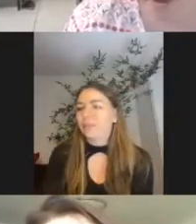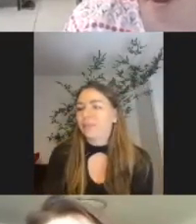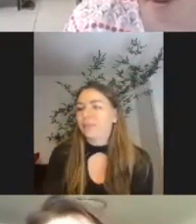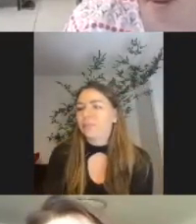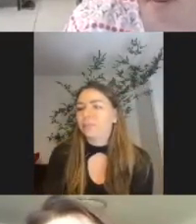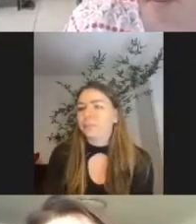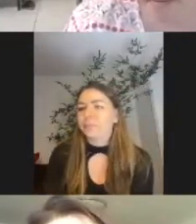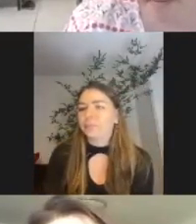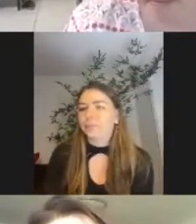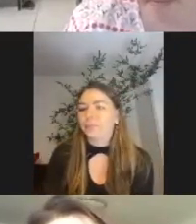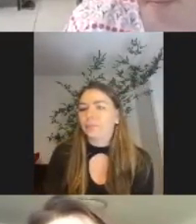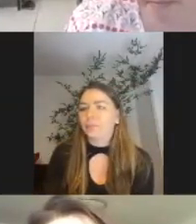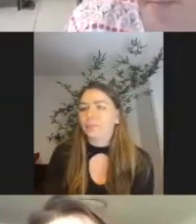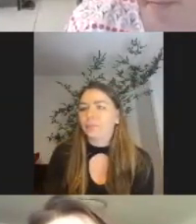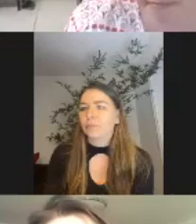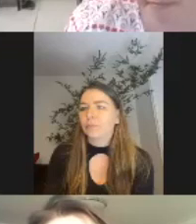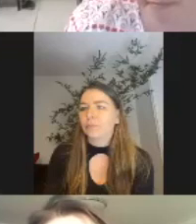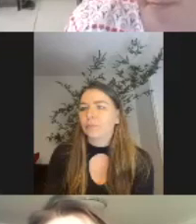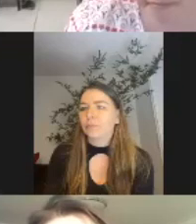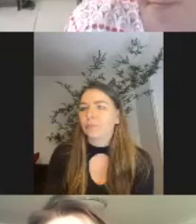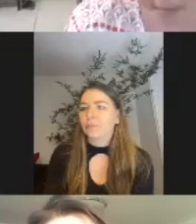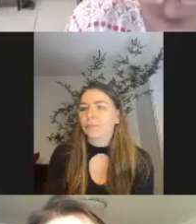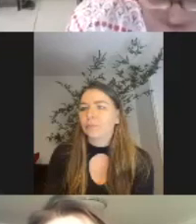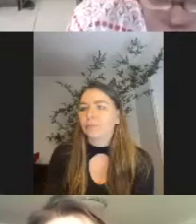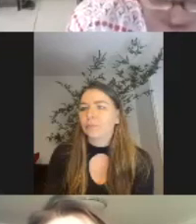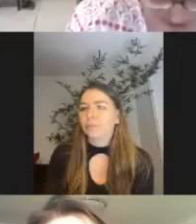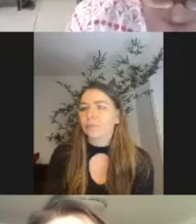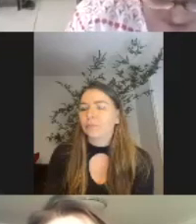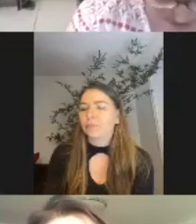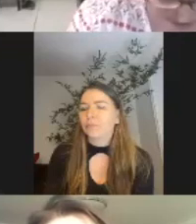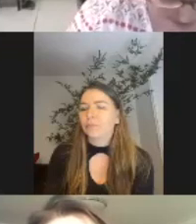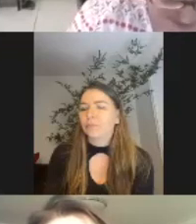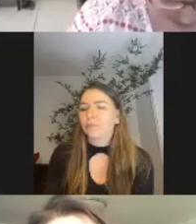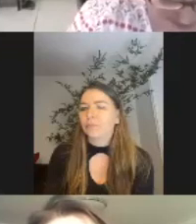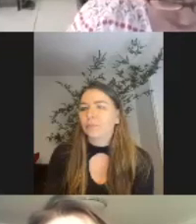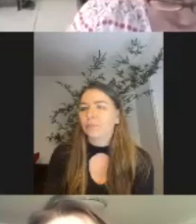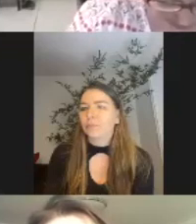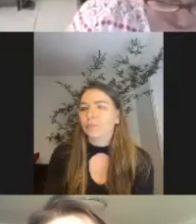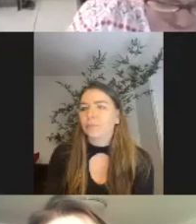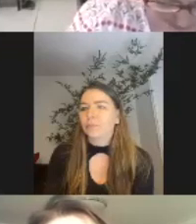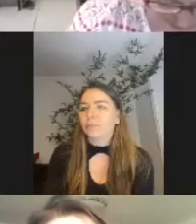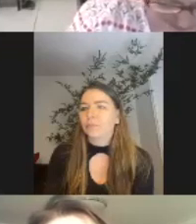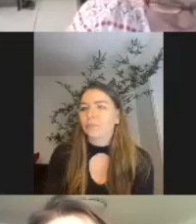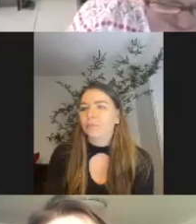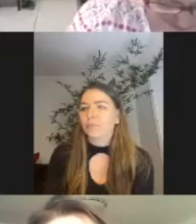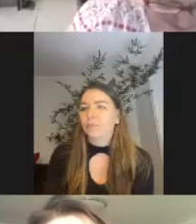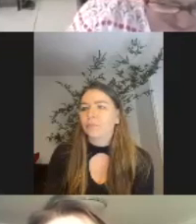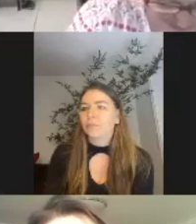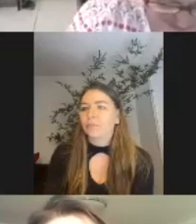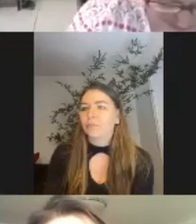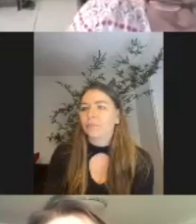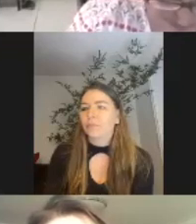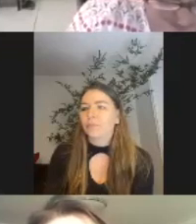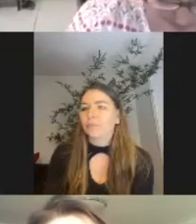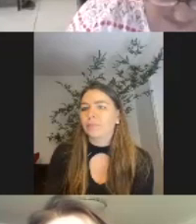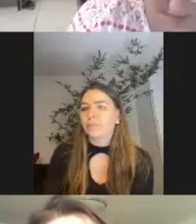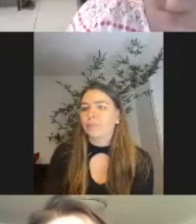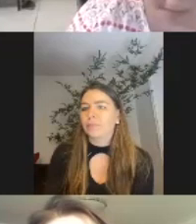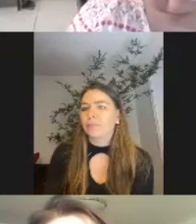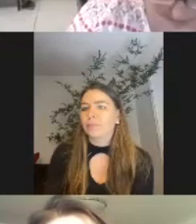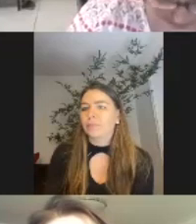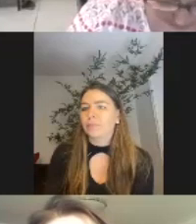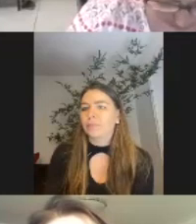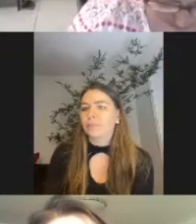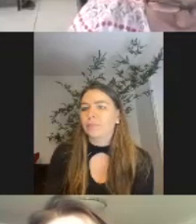embutidos, bacon. Então, por exemplo, gente, salsicha. É low carb? É low carb. É um alimento que deve ser consumido?